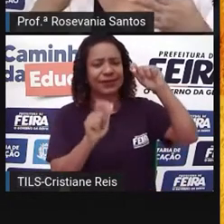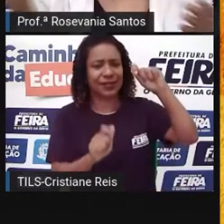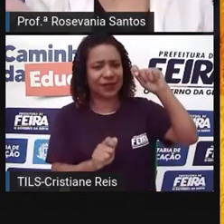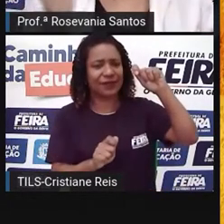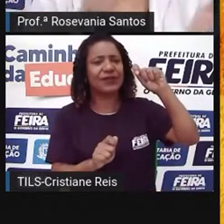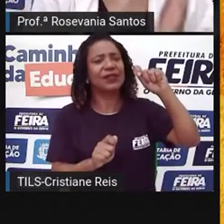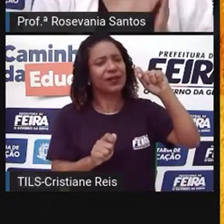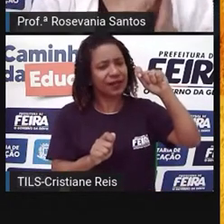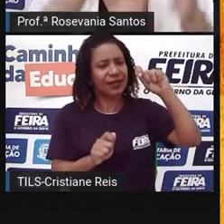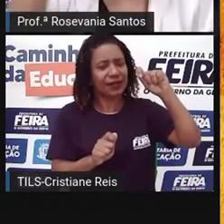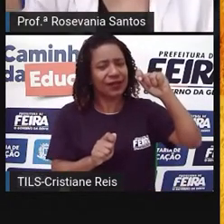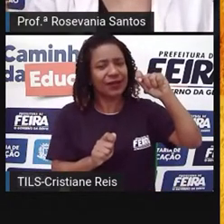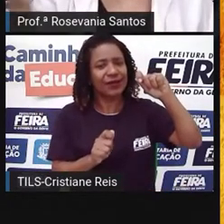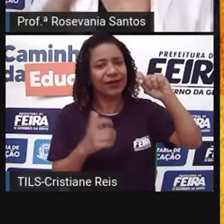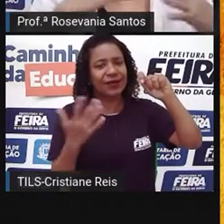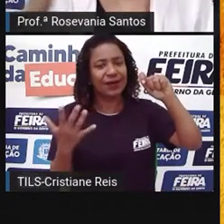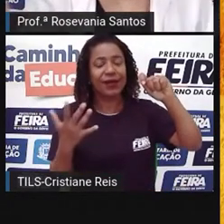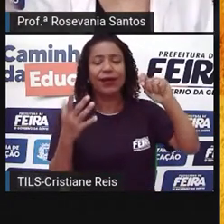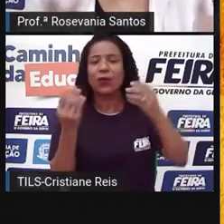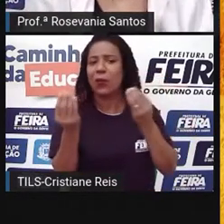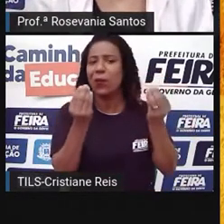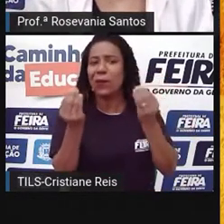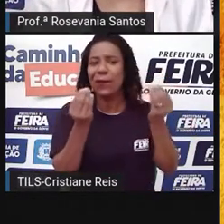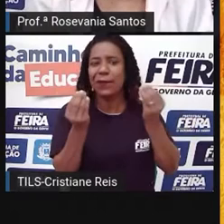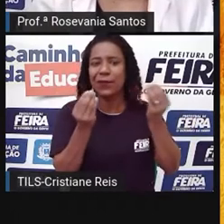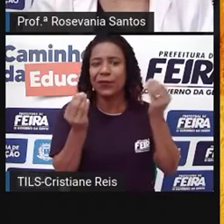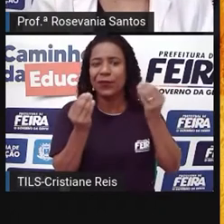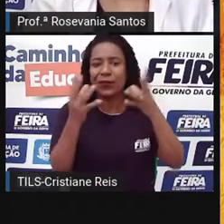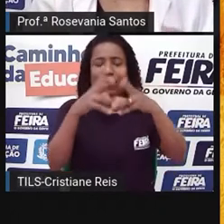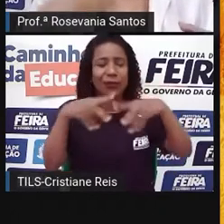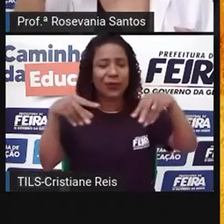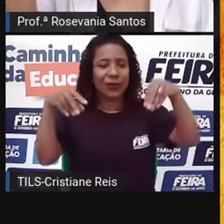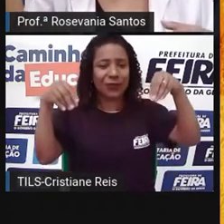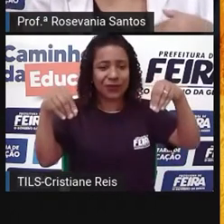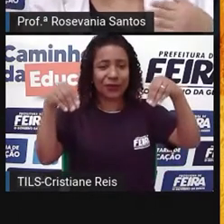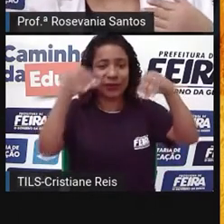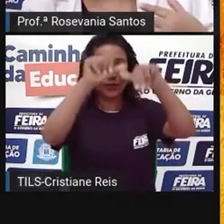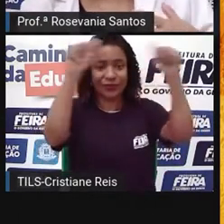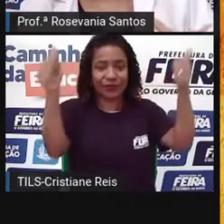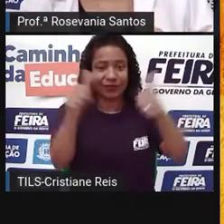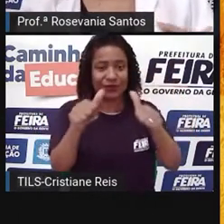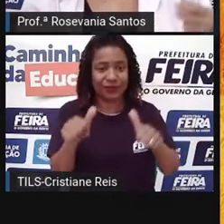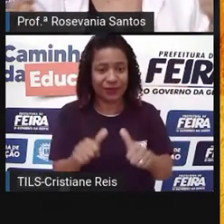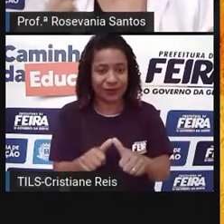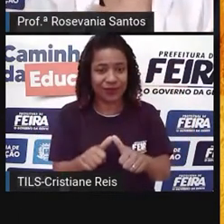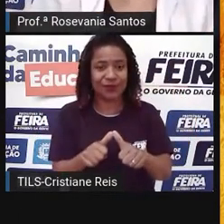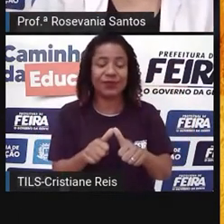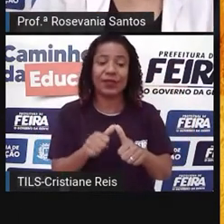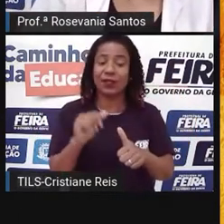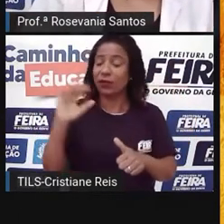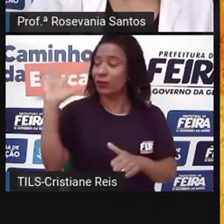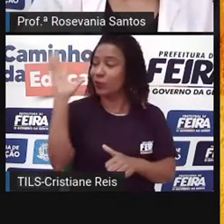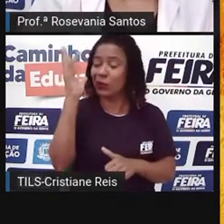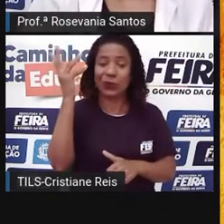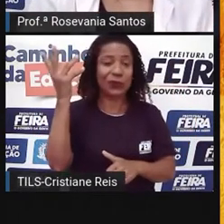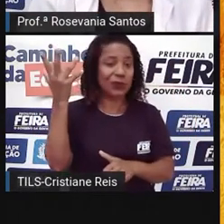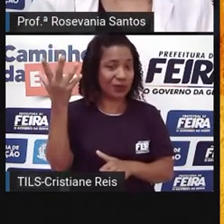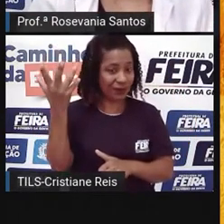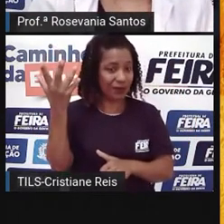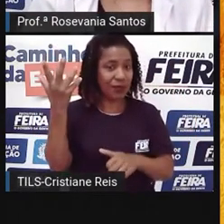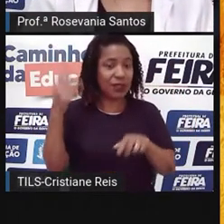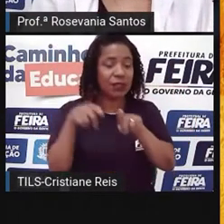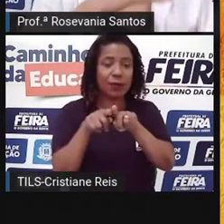aí, né, praticamente um espelhamento dos aspectos relacionados ao clima e relacionados